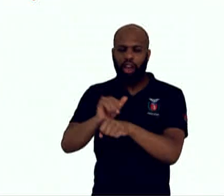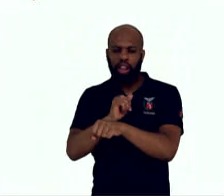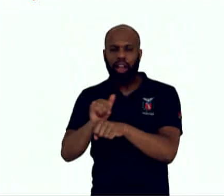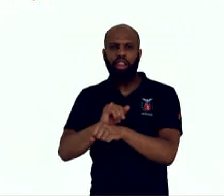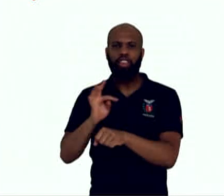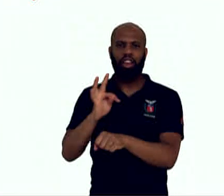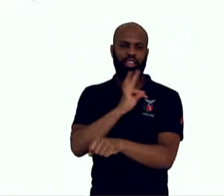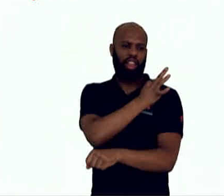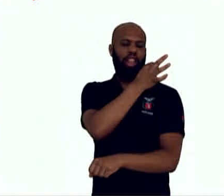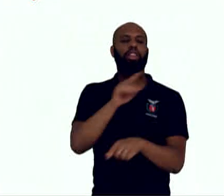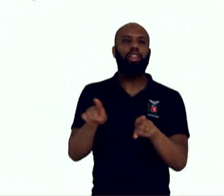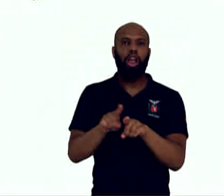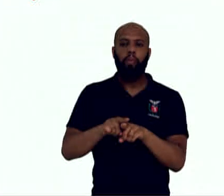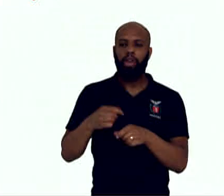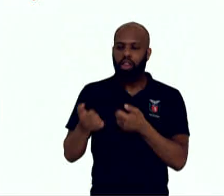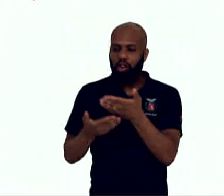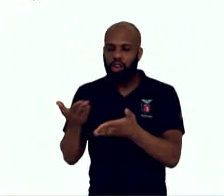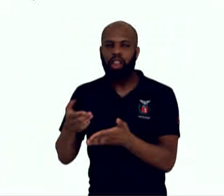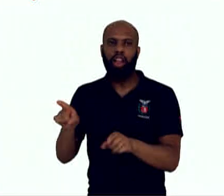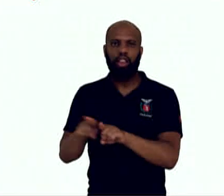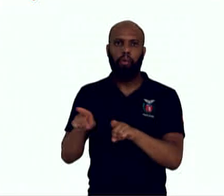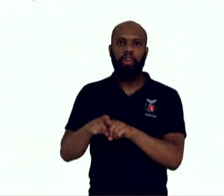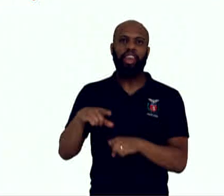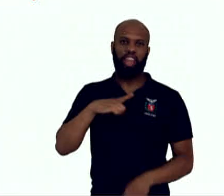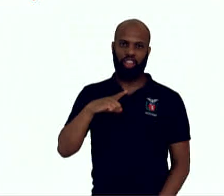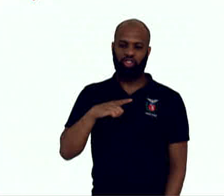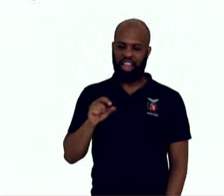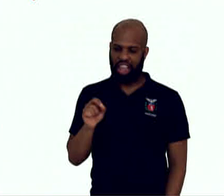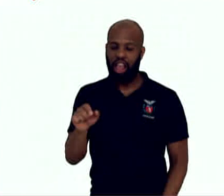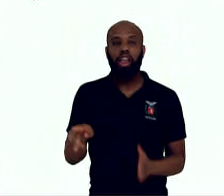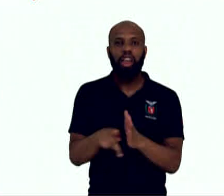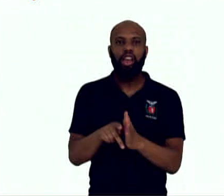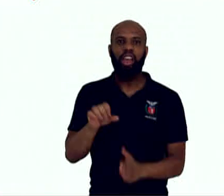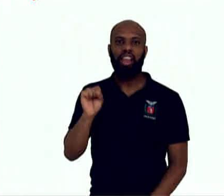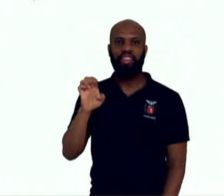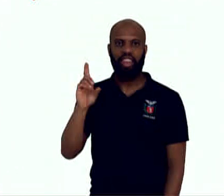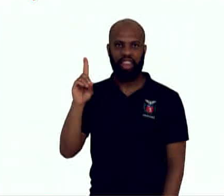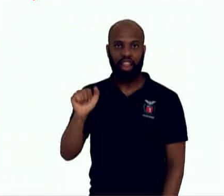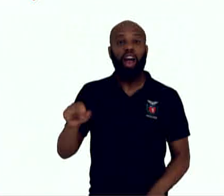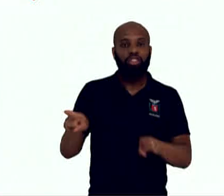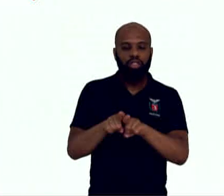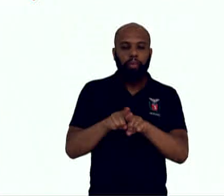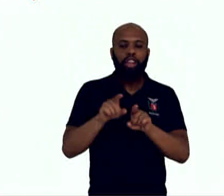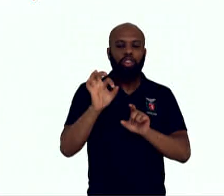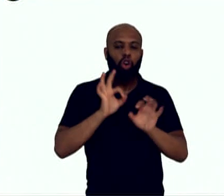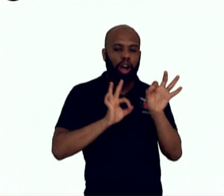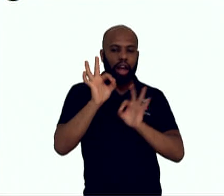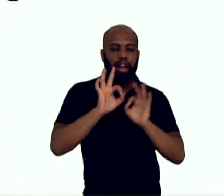técnicas, por exemplo, a criação de um bicho da seda, houve o surgimento dos reinos para a organização social.